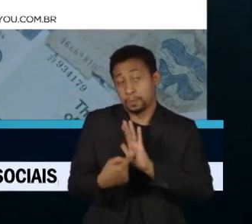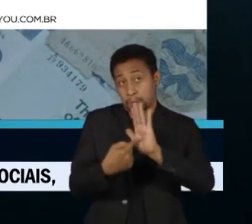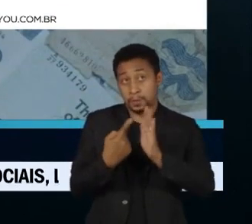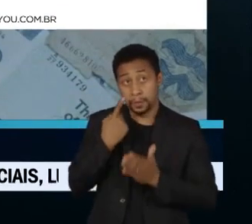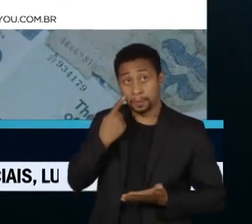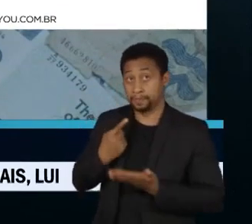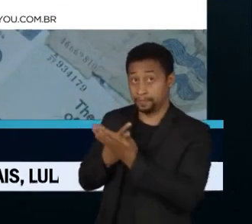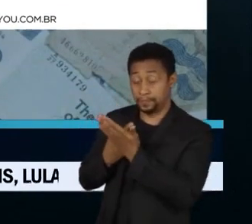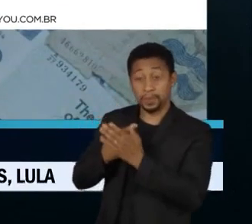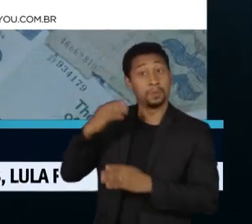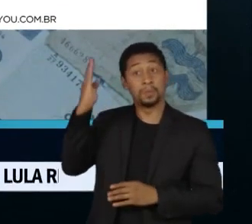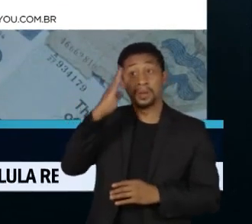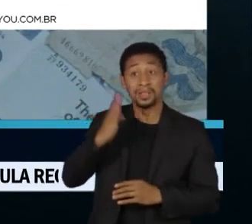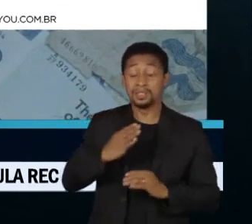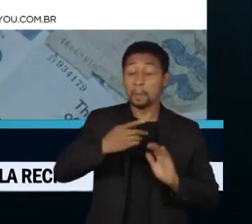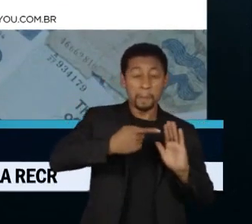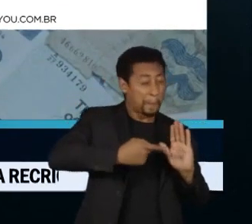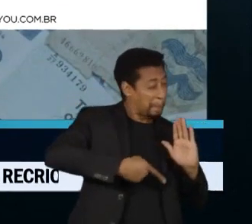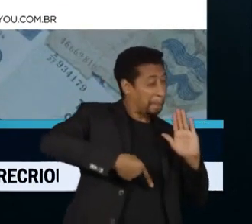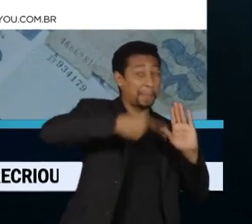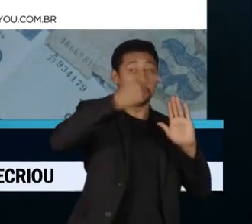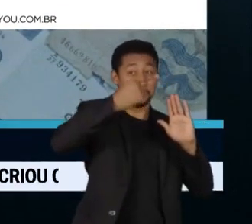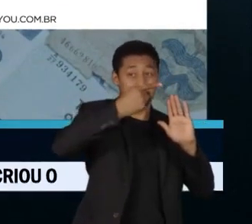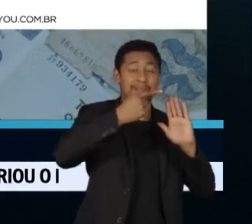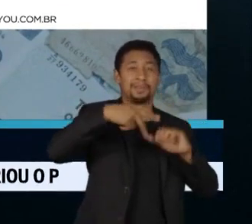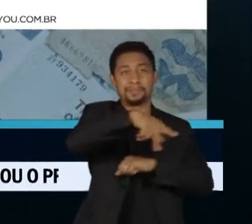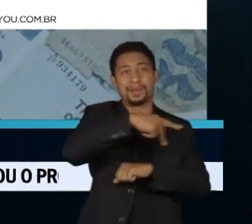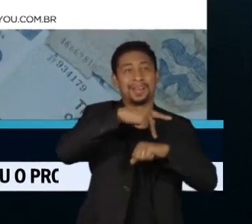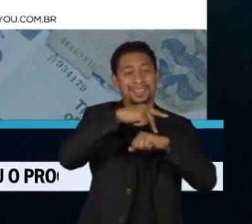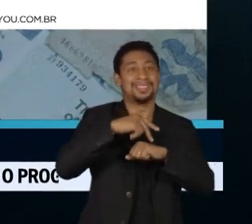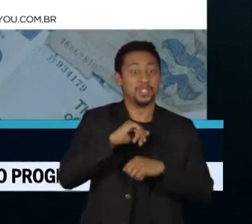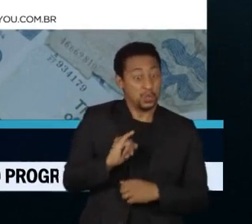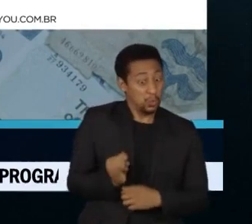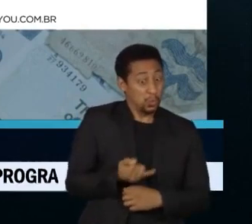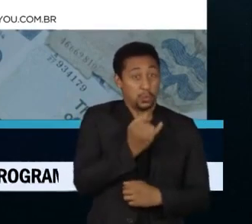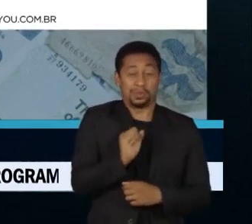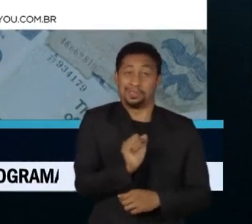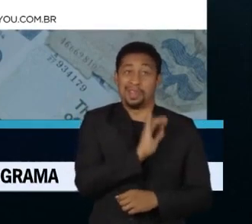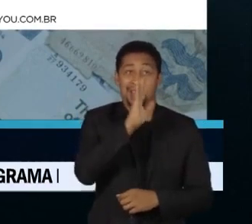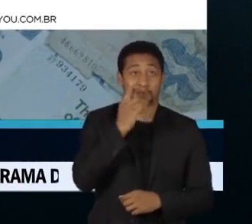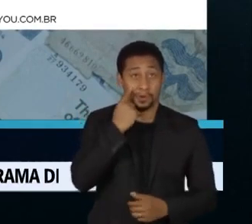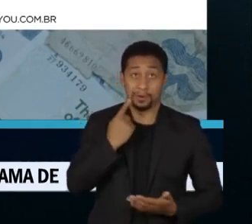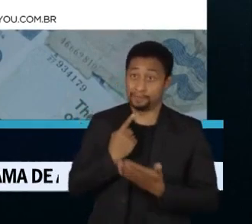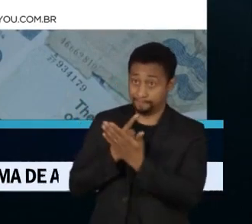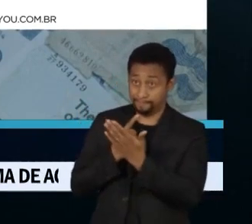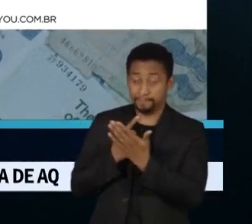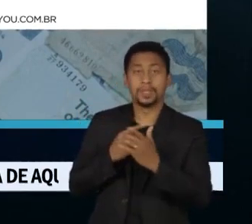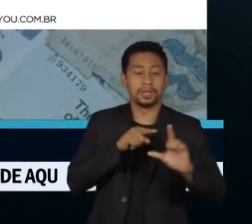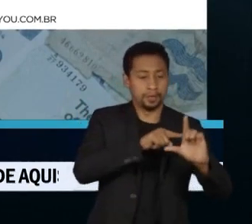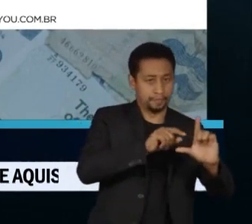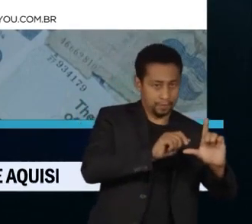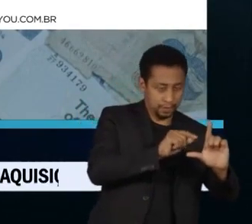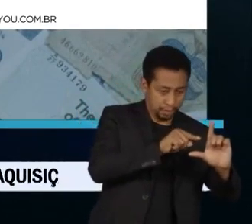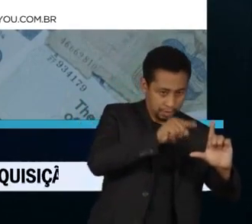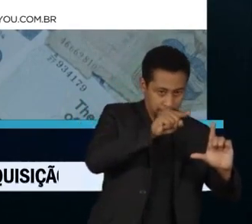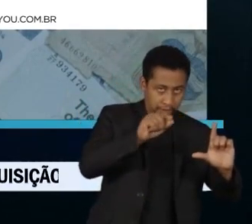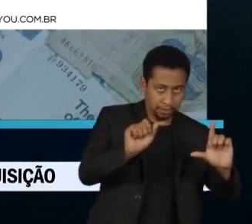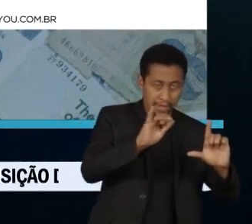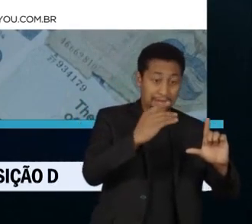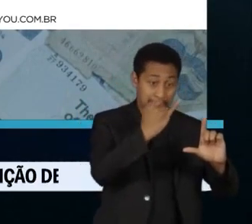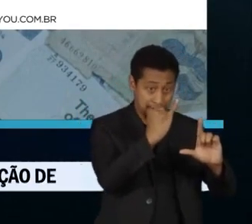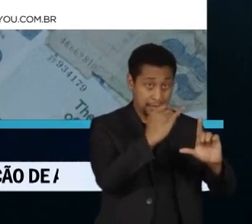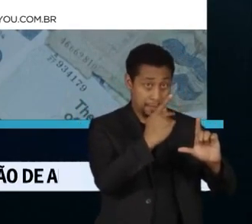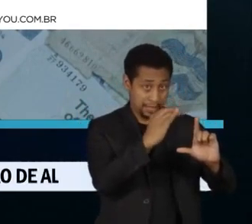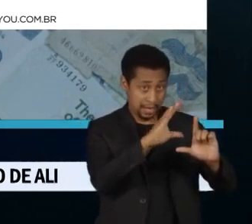se mantém no topo do ranking dos países com os maiores juros reais, descontada a inflação dos próximos 12